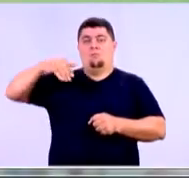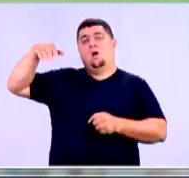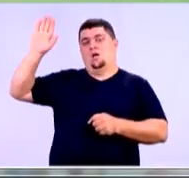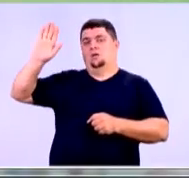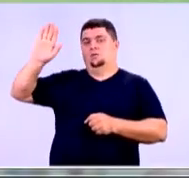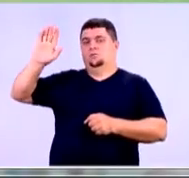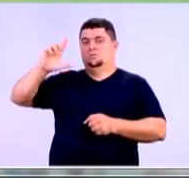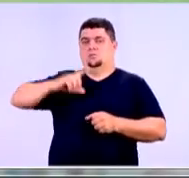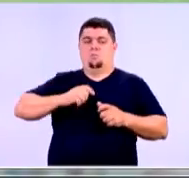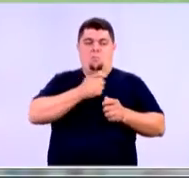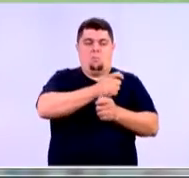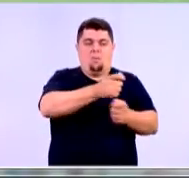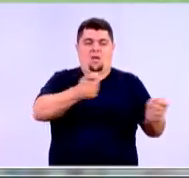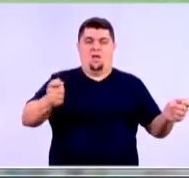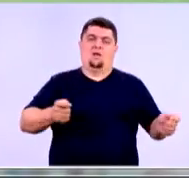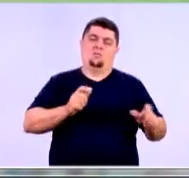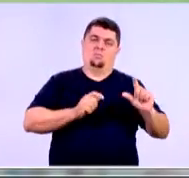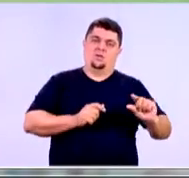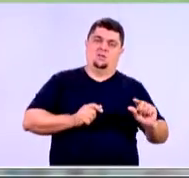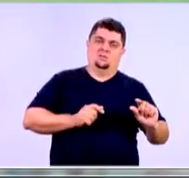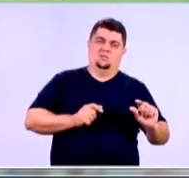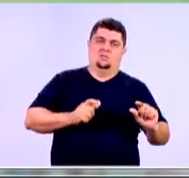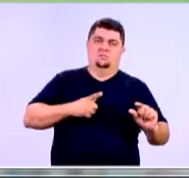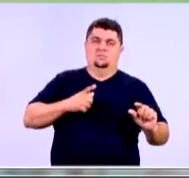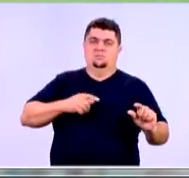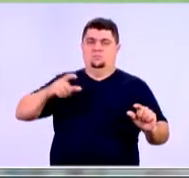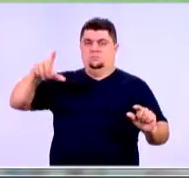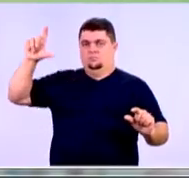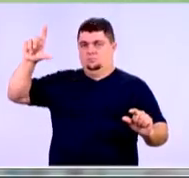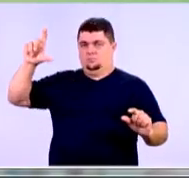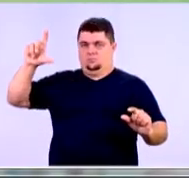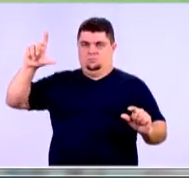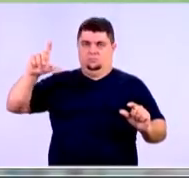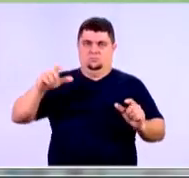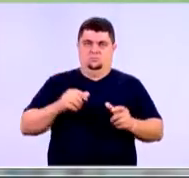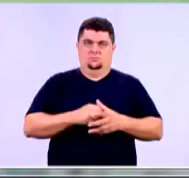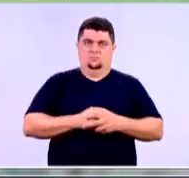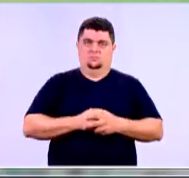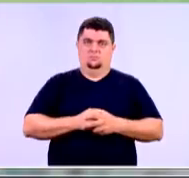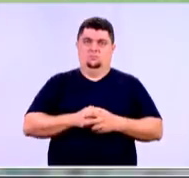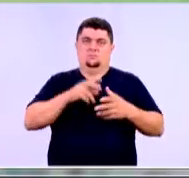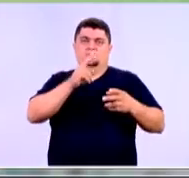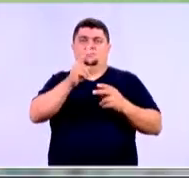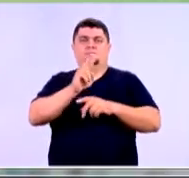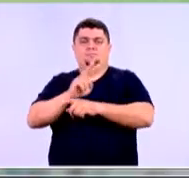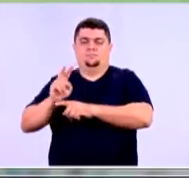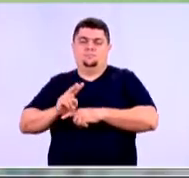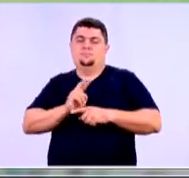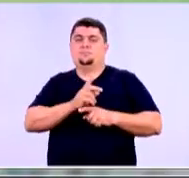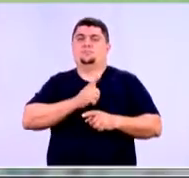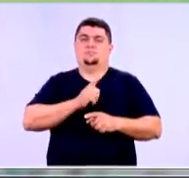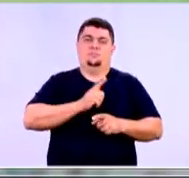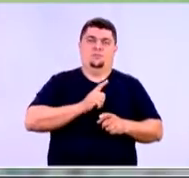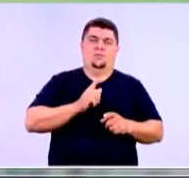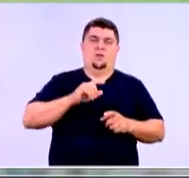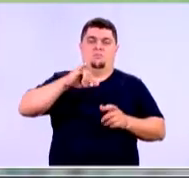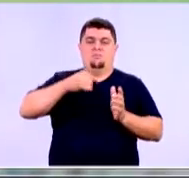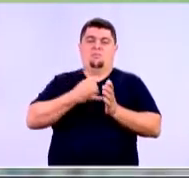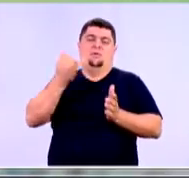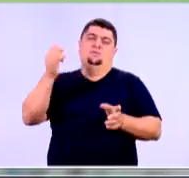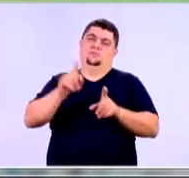do que os gastos com pagamentos de fornecedores, as contas totais a pagar, os empréstimos da empresa e os impostos a